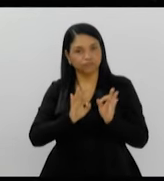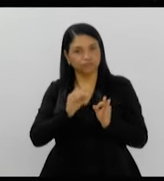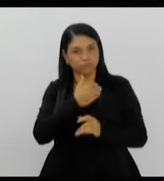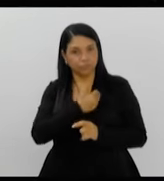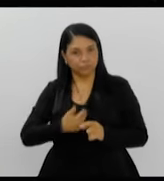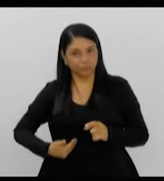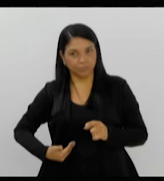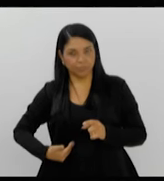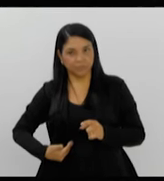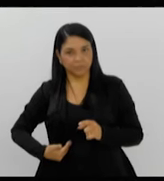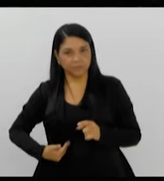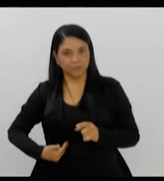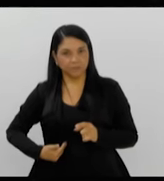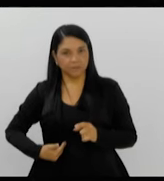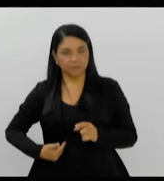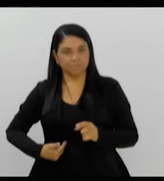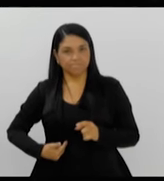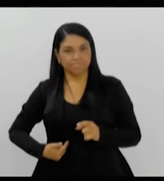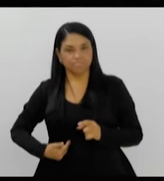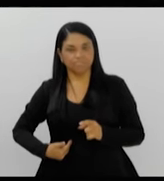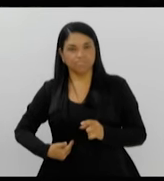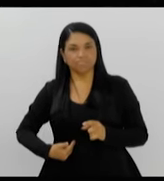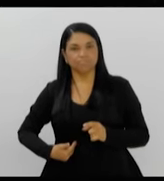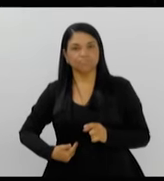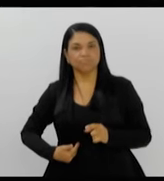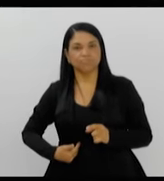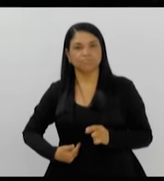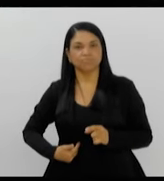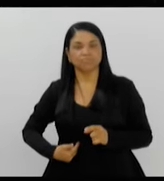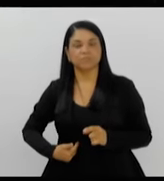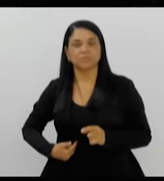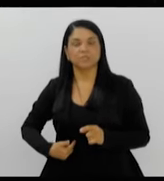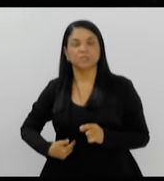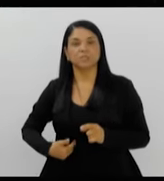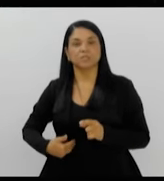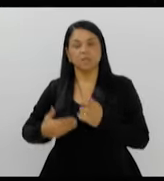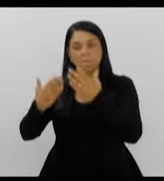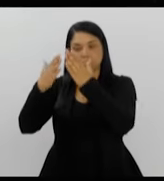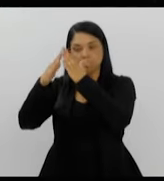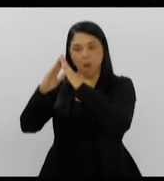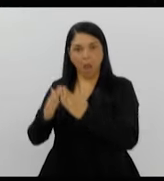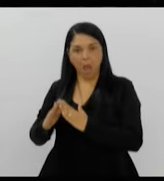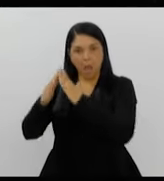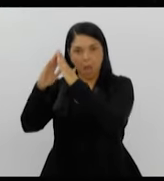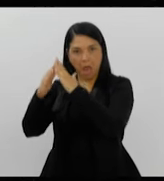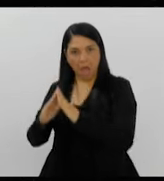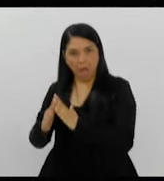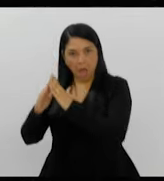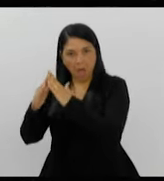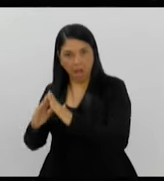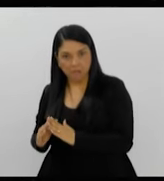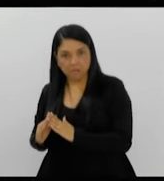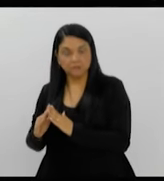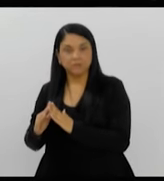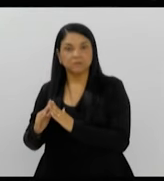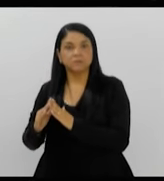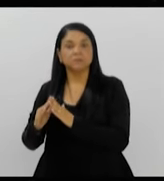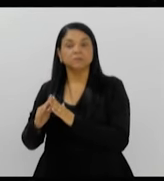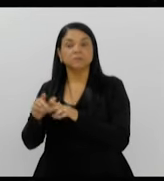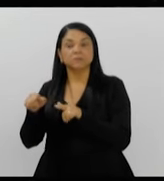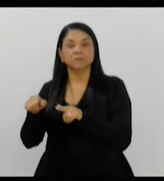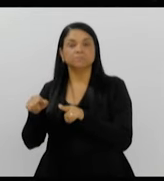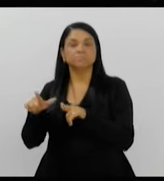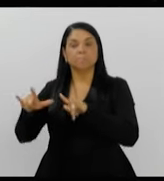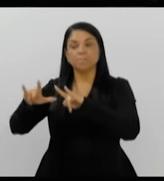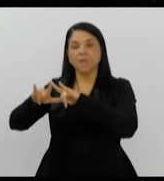demolido o volume de construções promovido pelas milícias